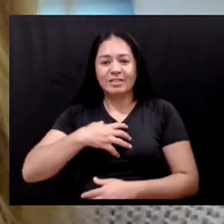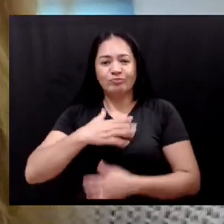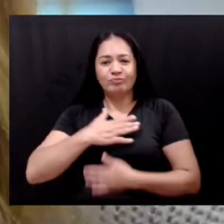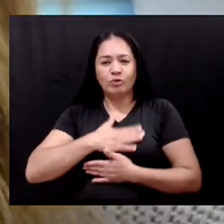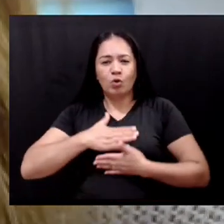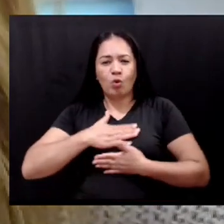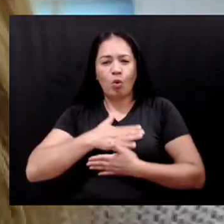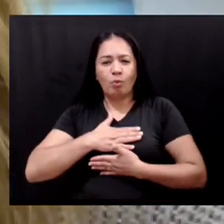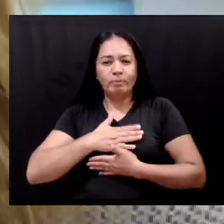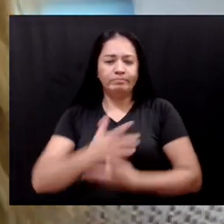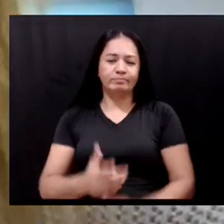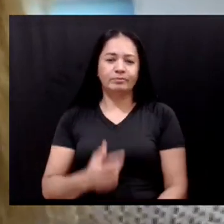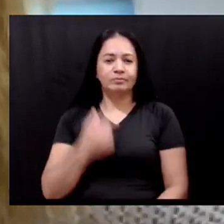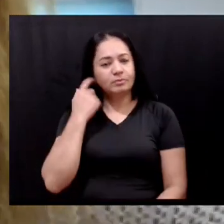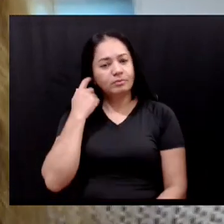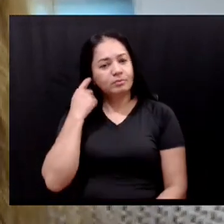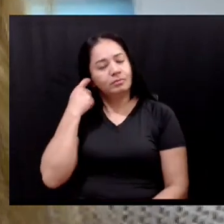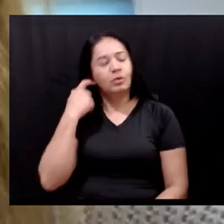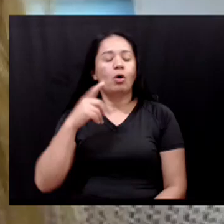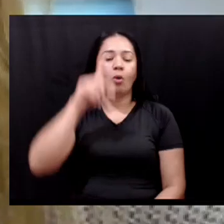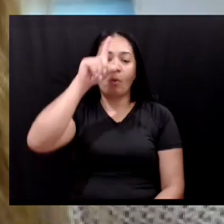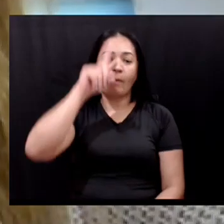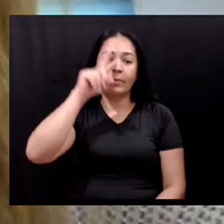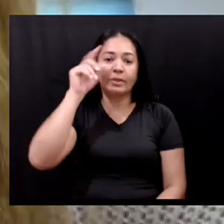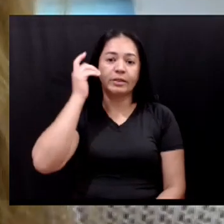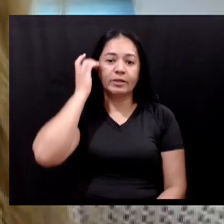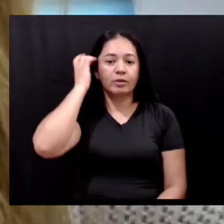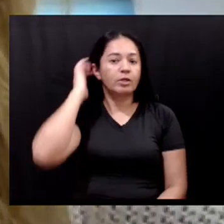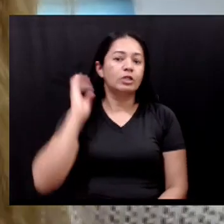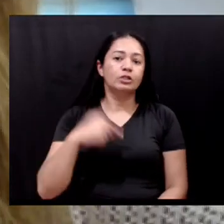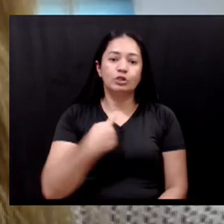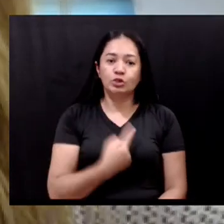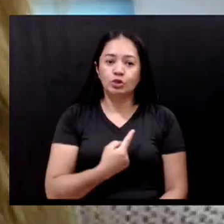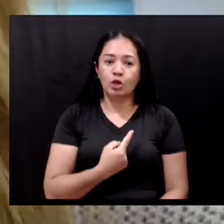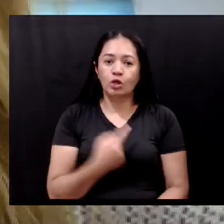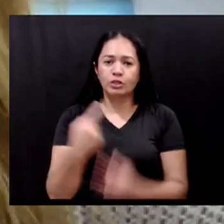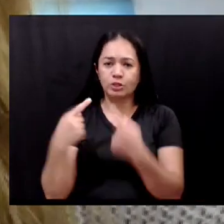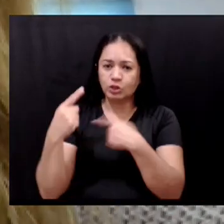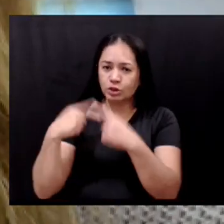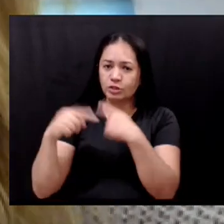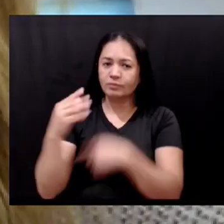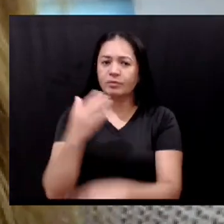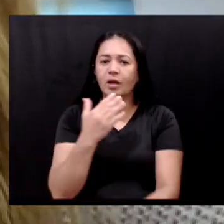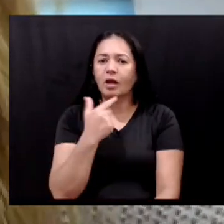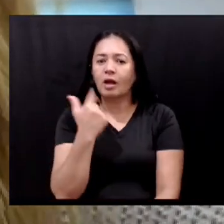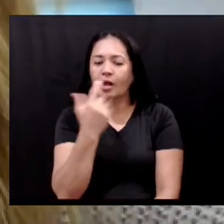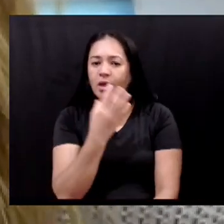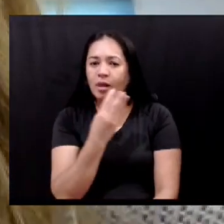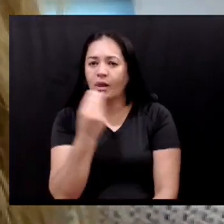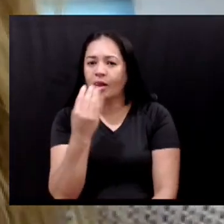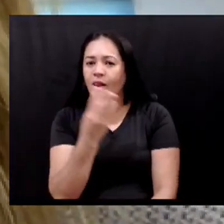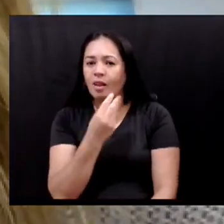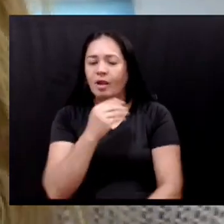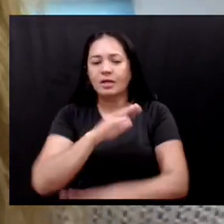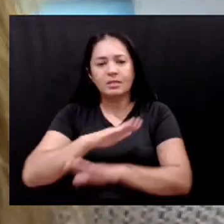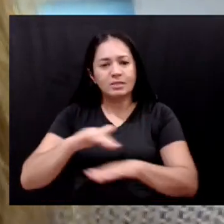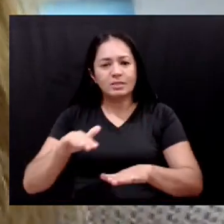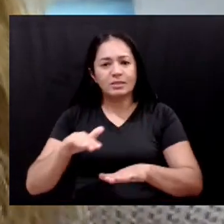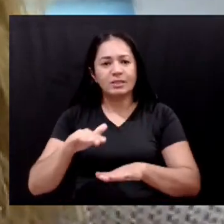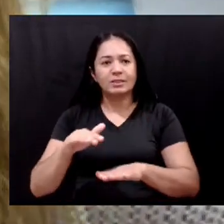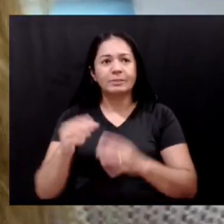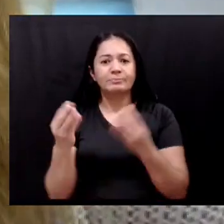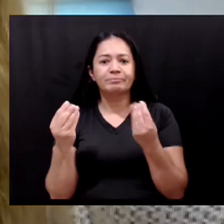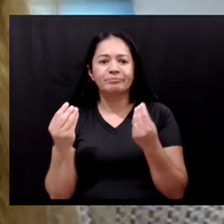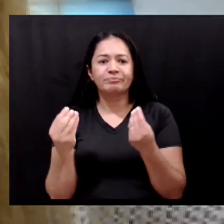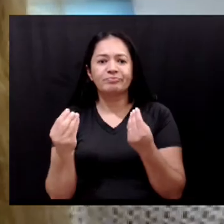O perigo é que quando a gente está desenvolvendo esse paladar, principalmente na primeira infância, a criança acaba não aceitando